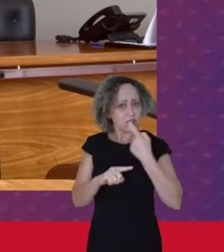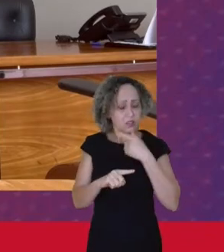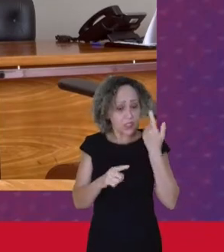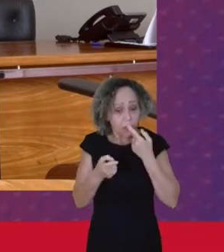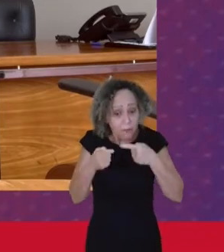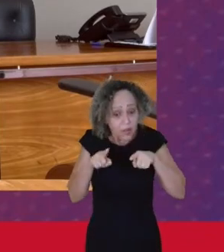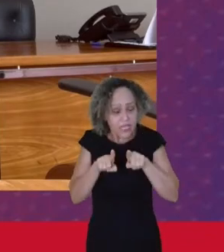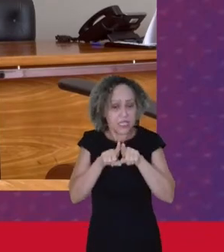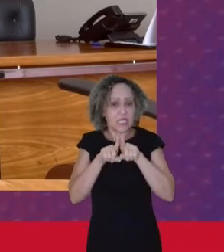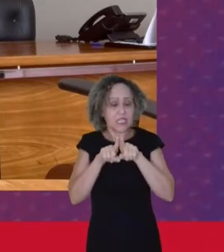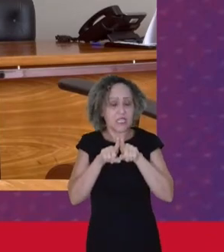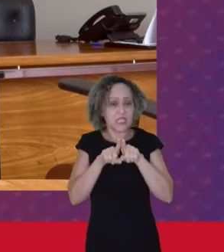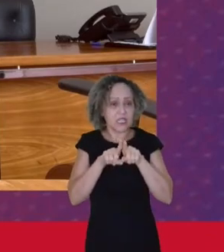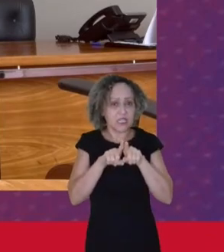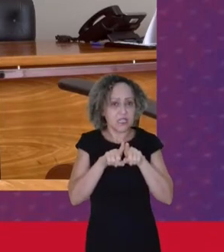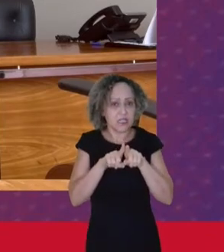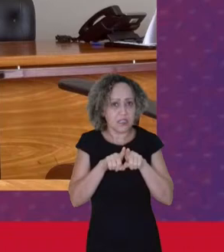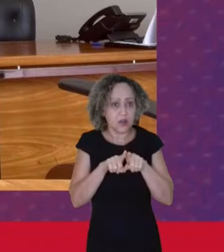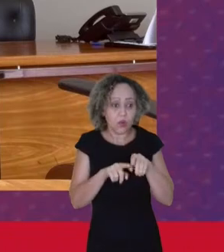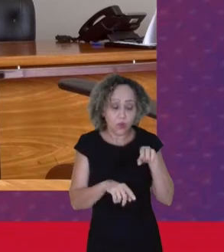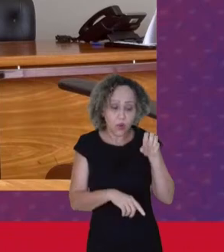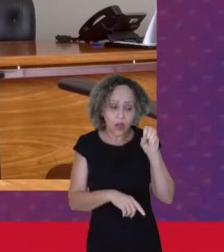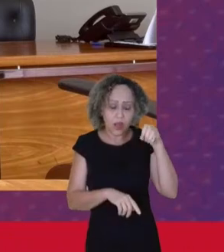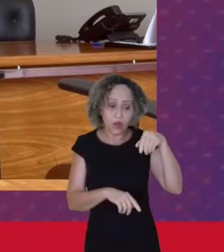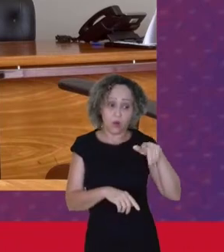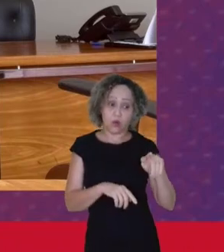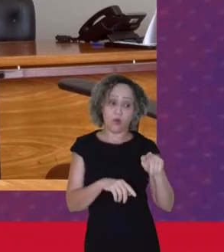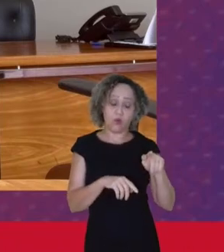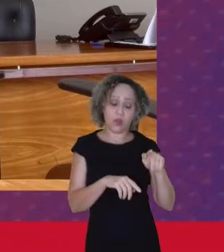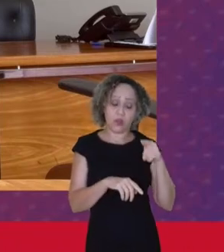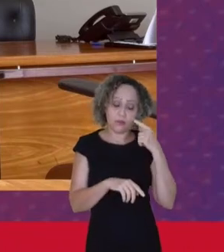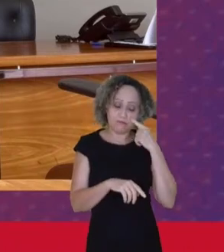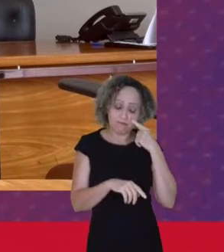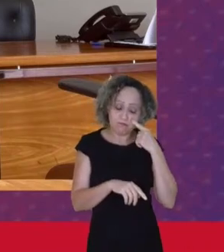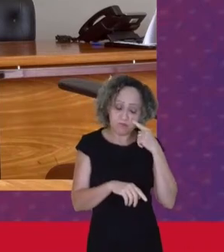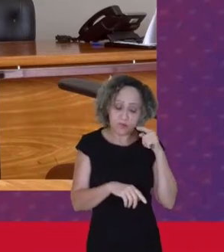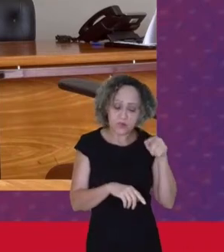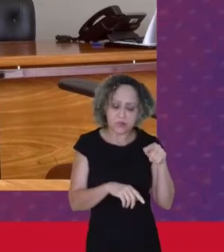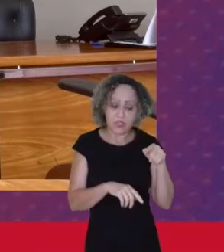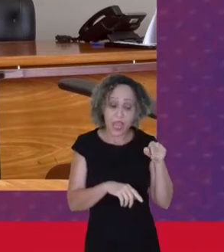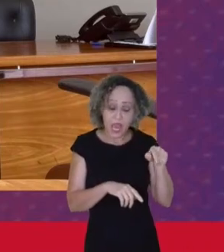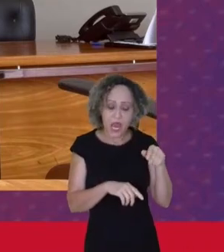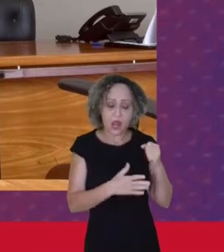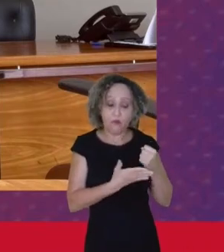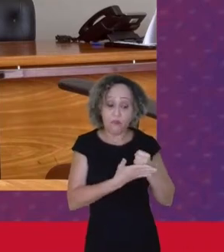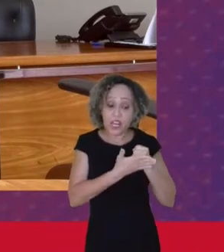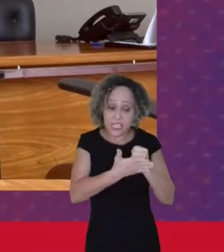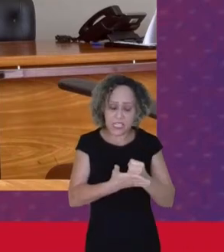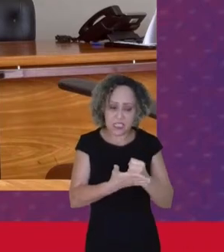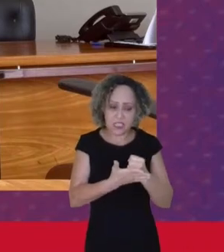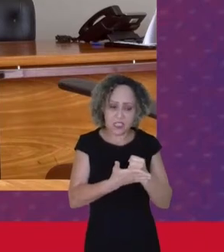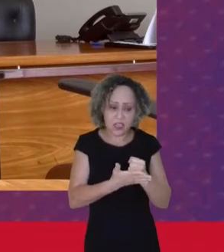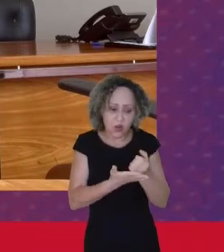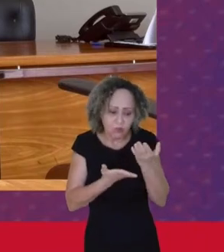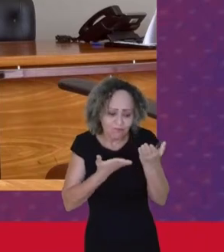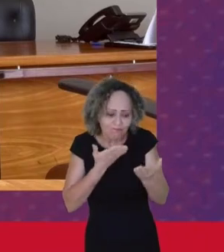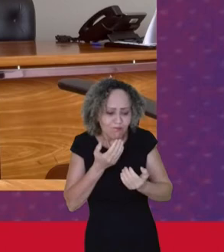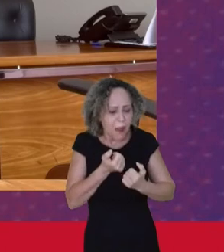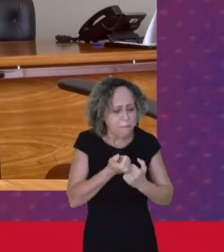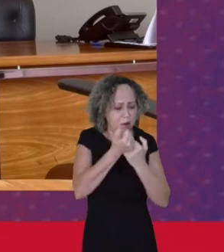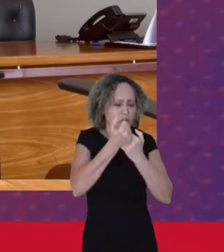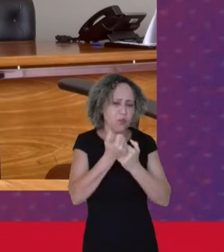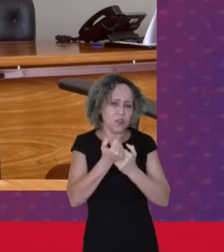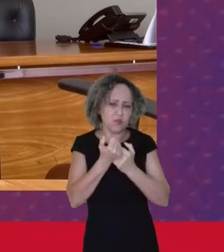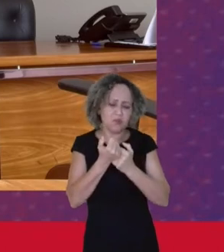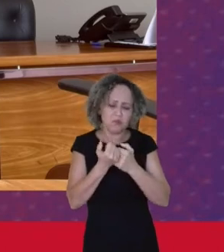Cyphernet e que ela oferecia atendimento psicológico 24 horas para essa menina que sofreu essa violação de